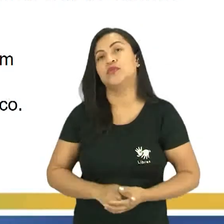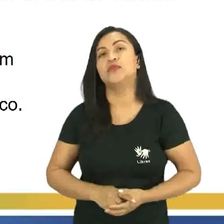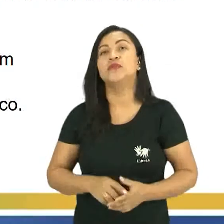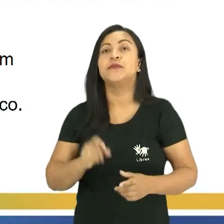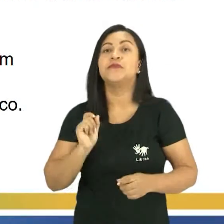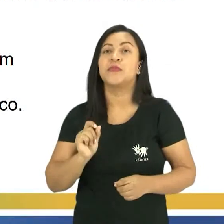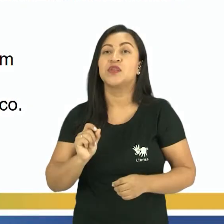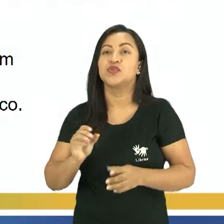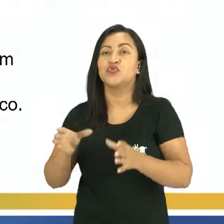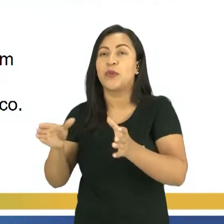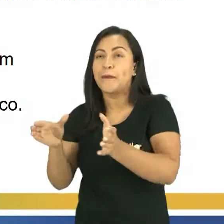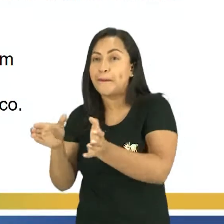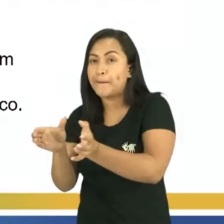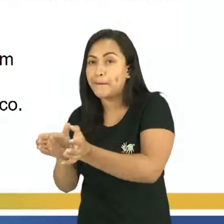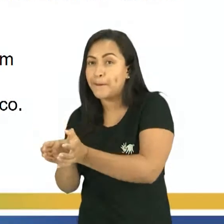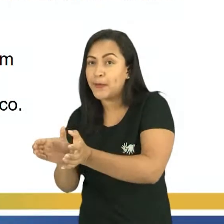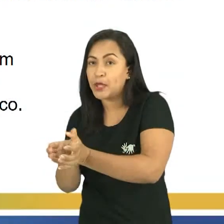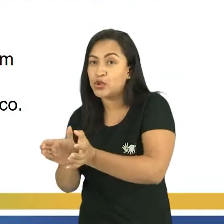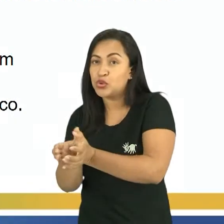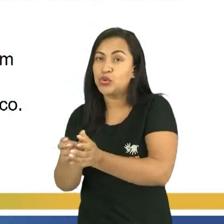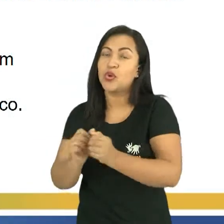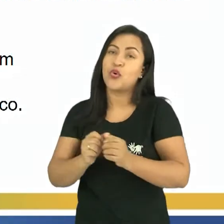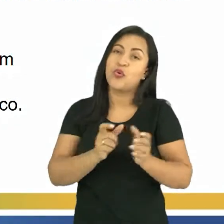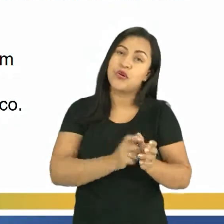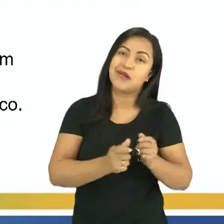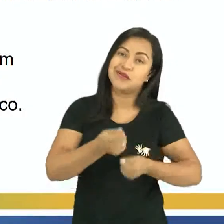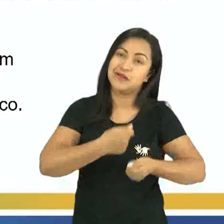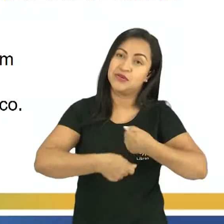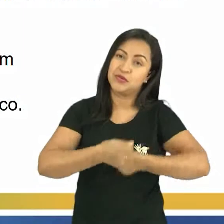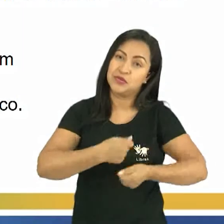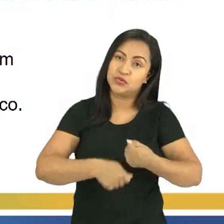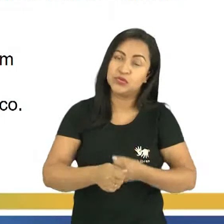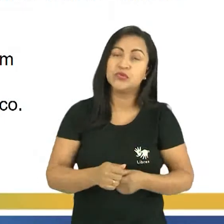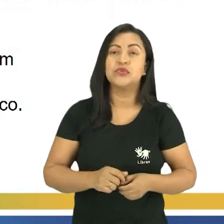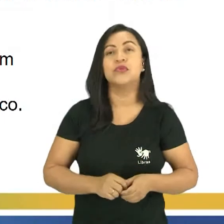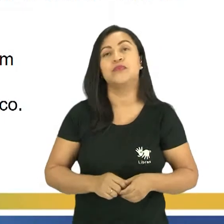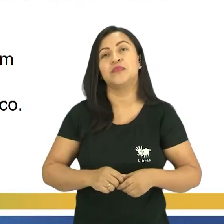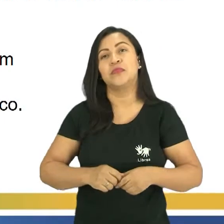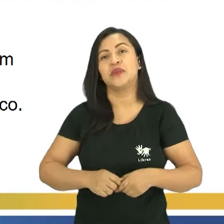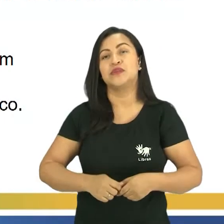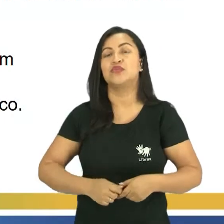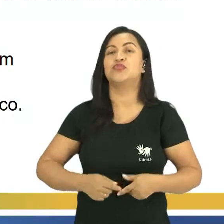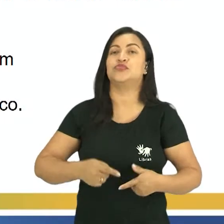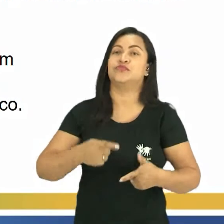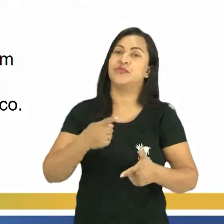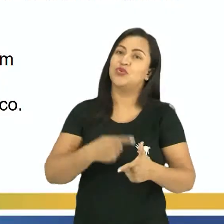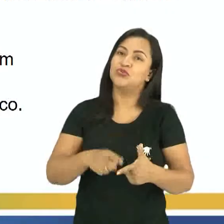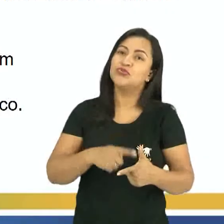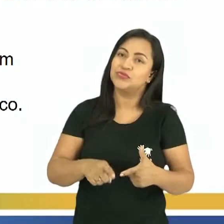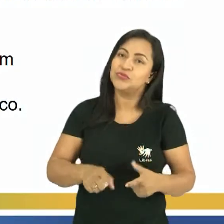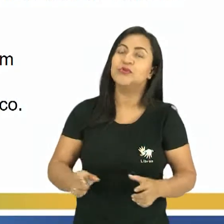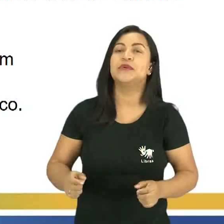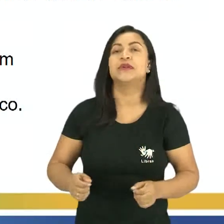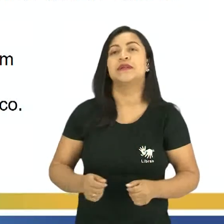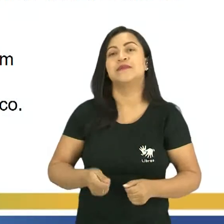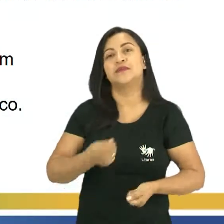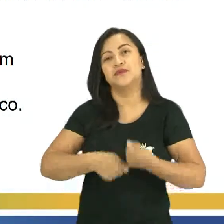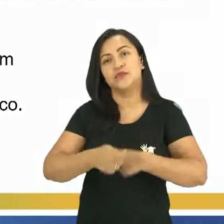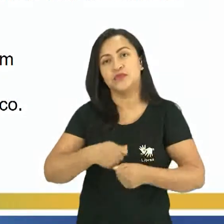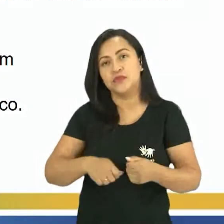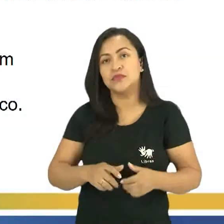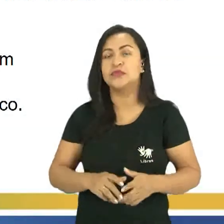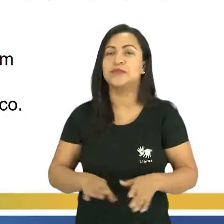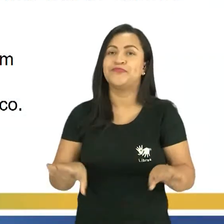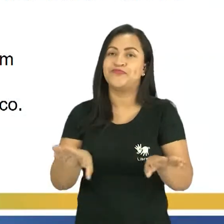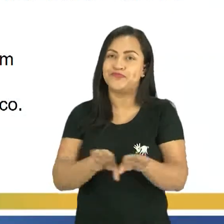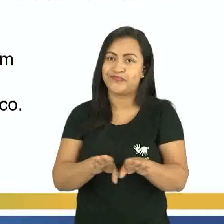desencadeados por minorias étnicas que lutam pela autonomia política, parcial ou independência total do território que habitam. Tá? Existem vários problemas